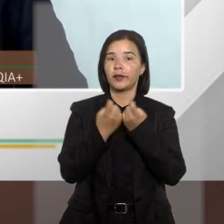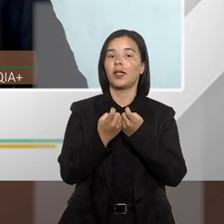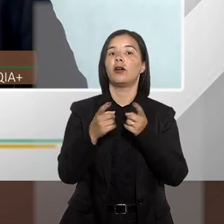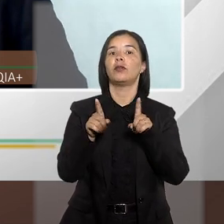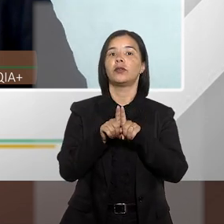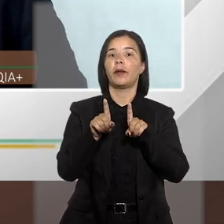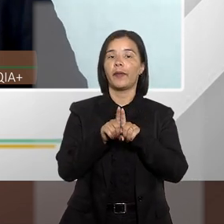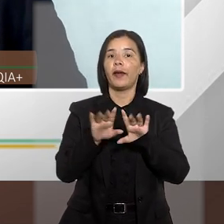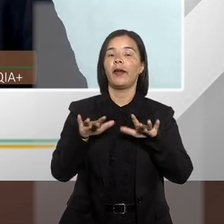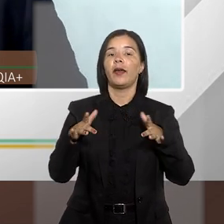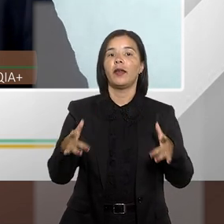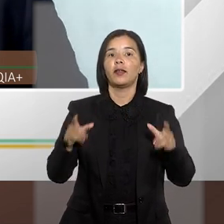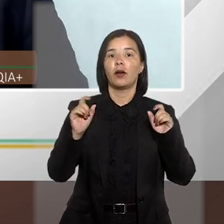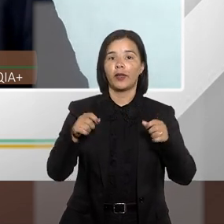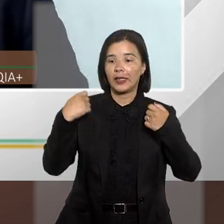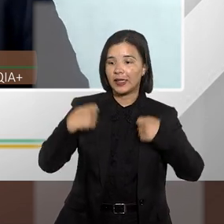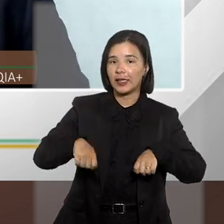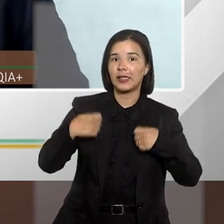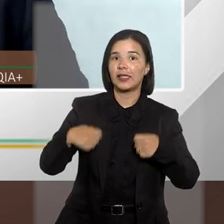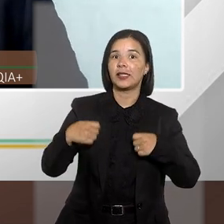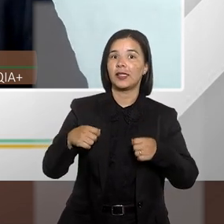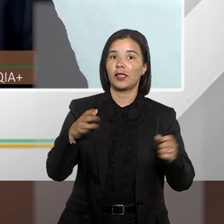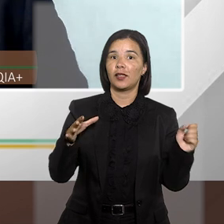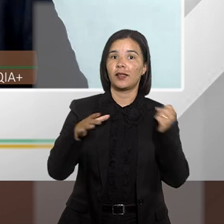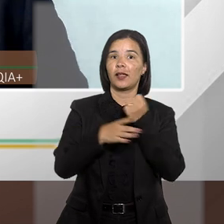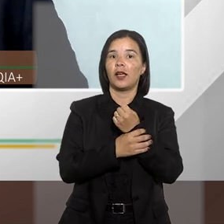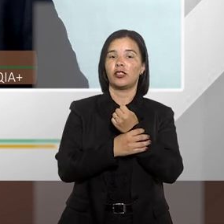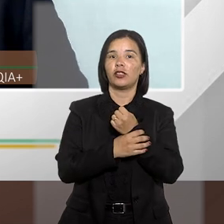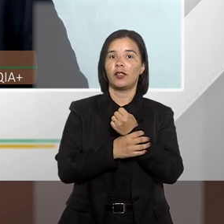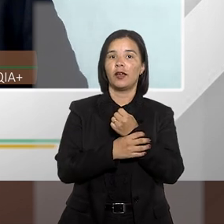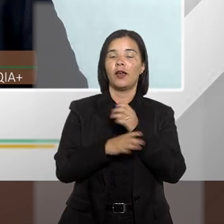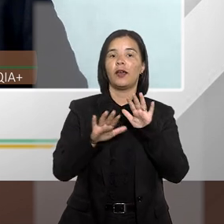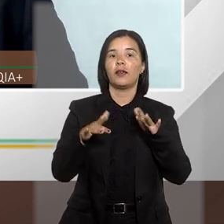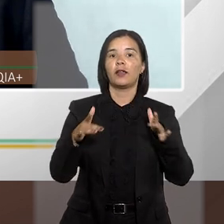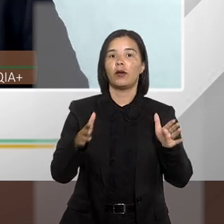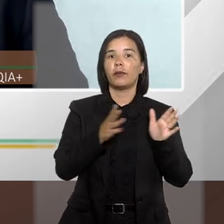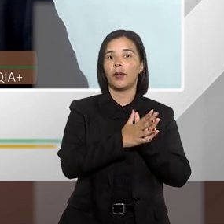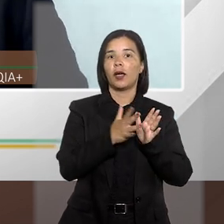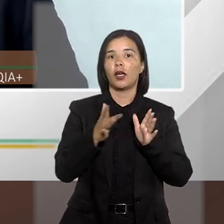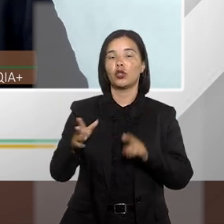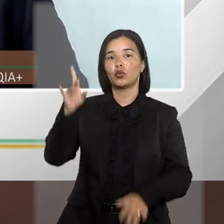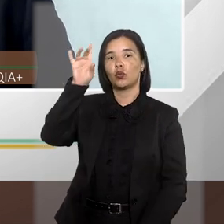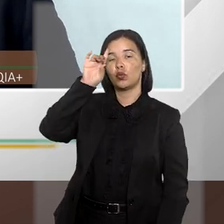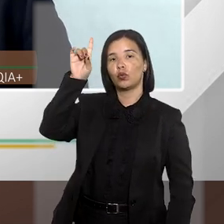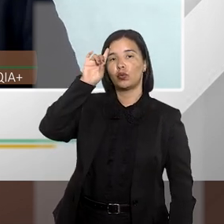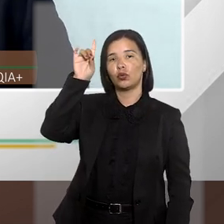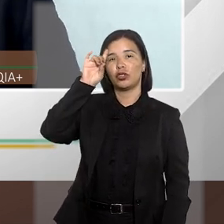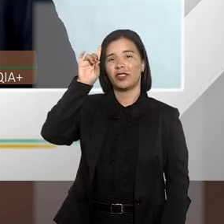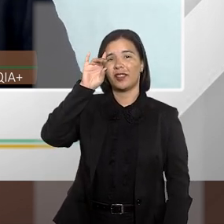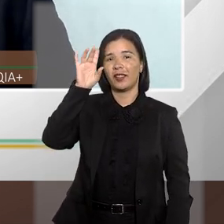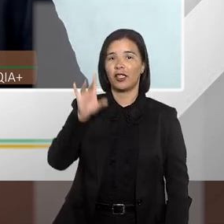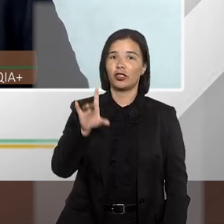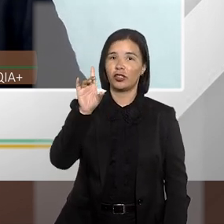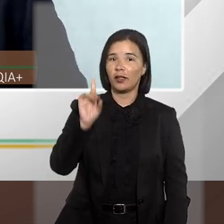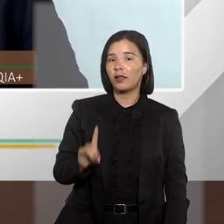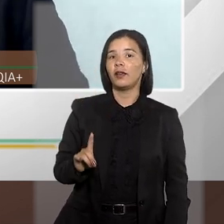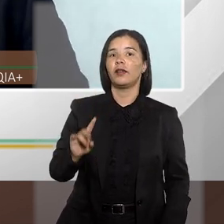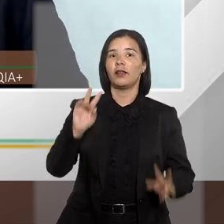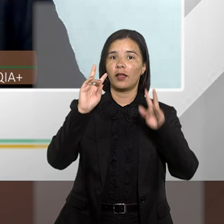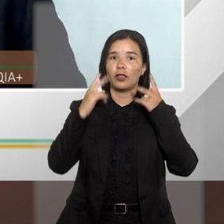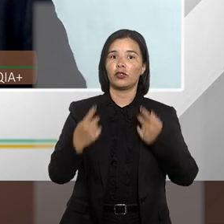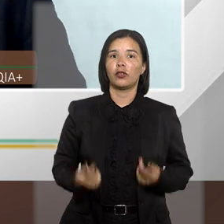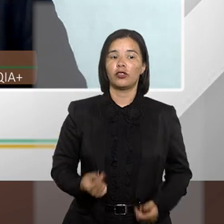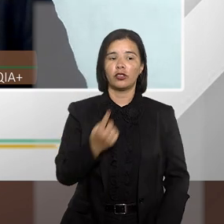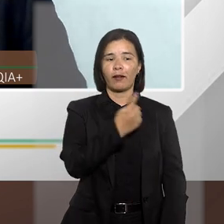dessa necessidade de nós garantirmos a cada momento, né, e a cada dia a dignidade, de